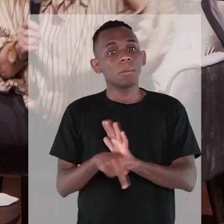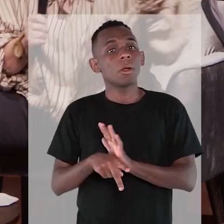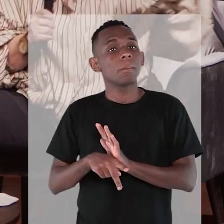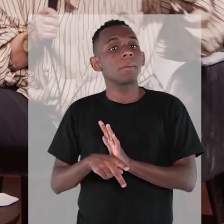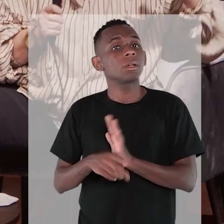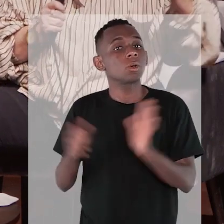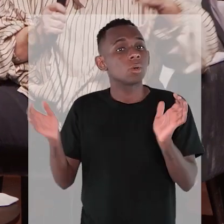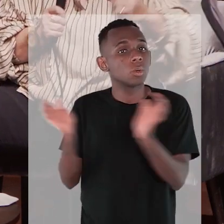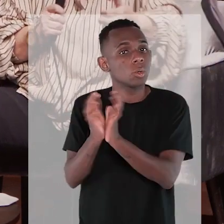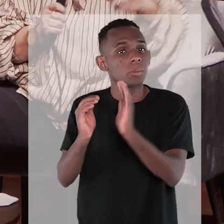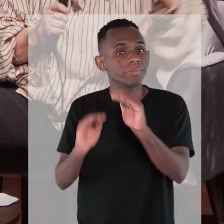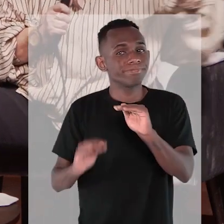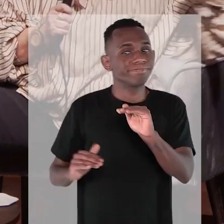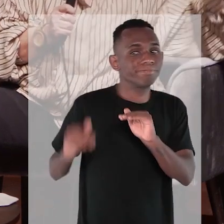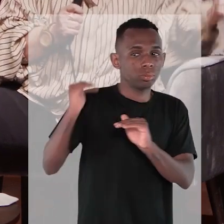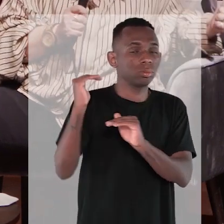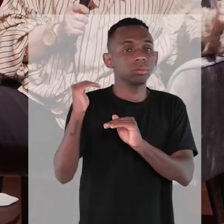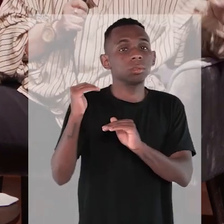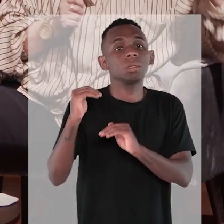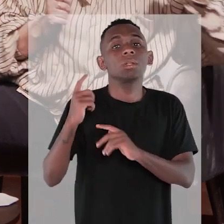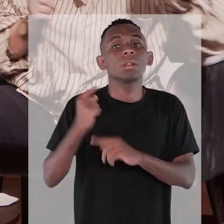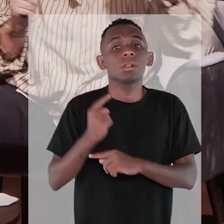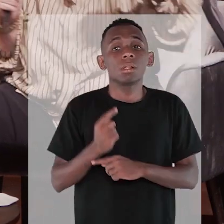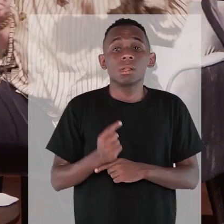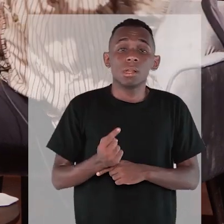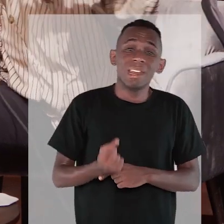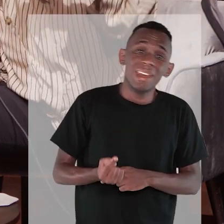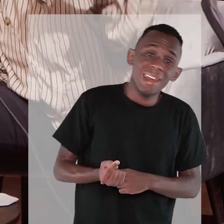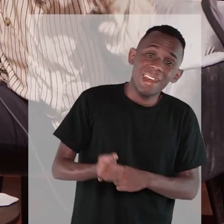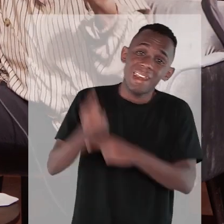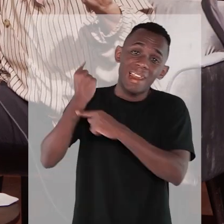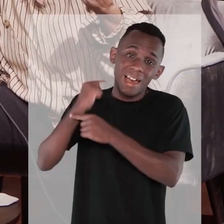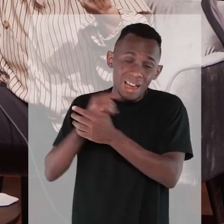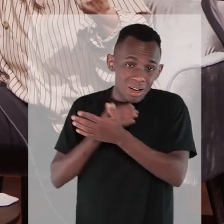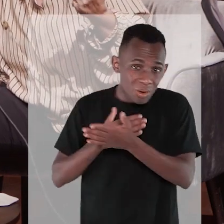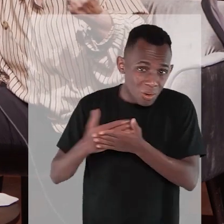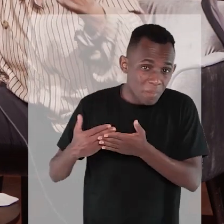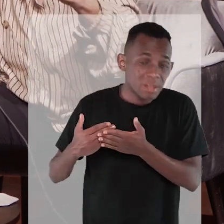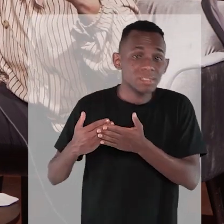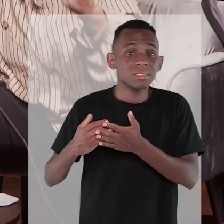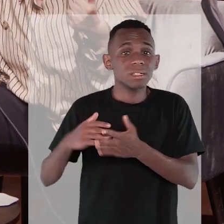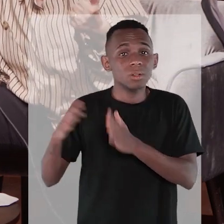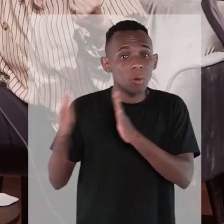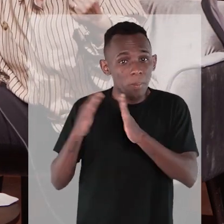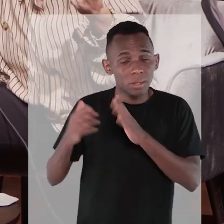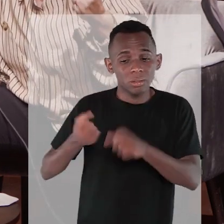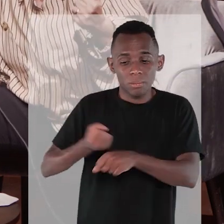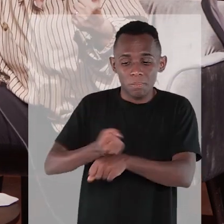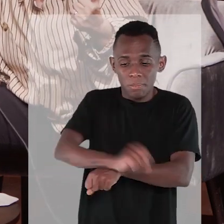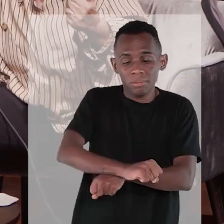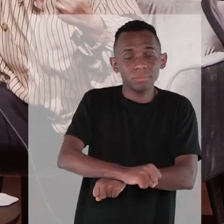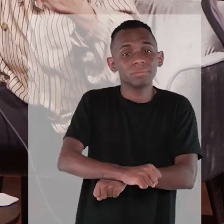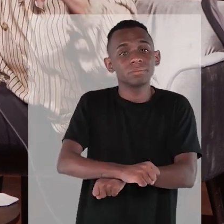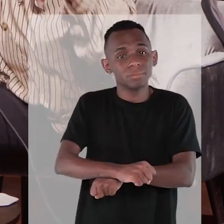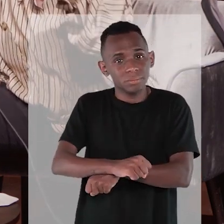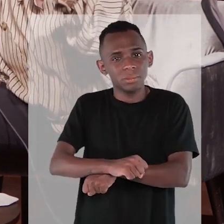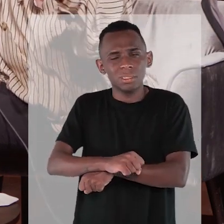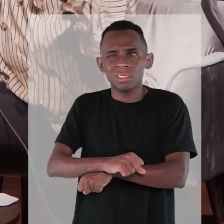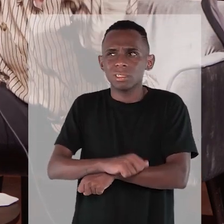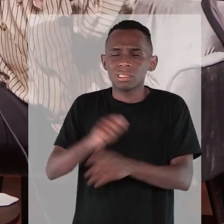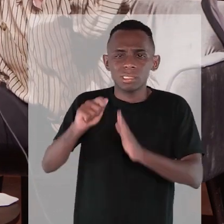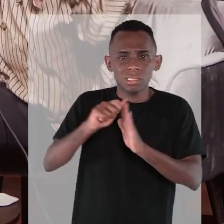quê? Porque vem lá da escravidão. Né? Quando Joaquim Nabuco diz, no século